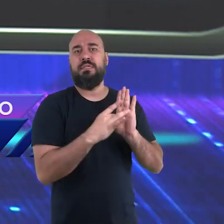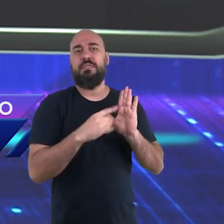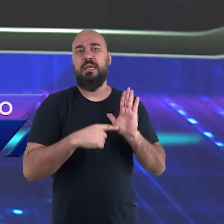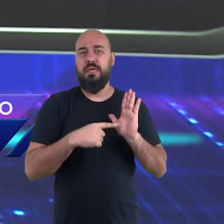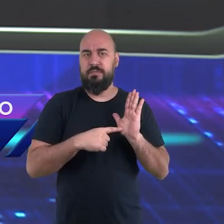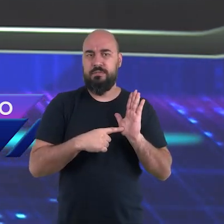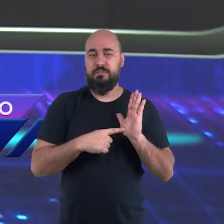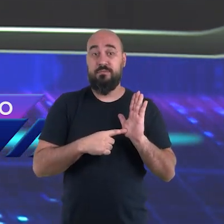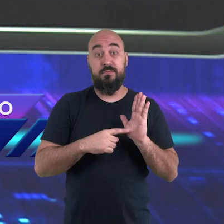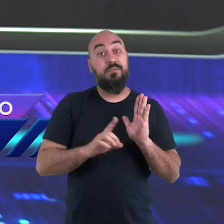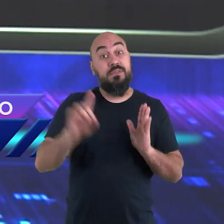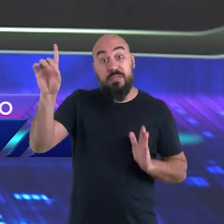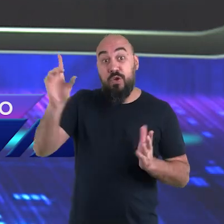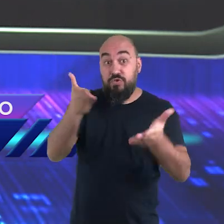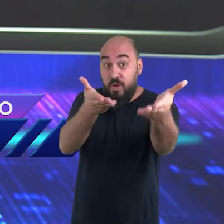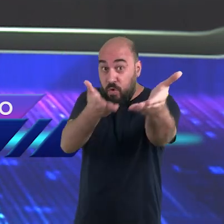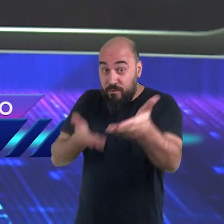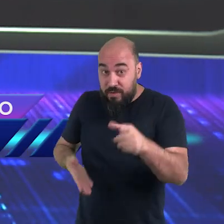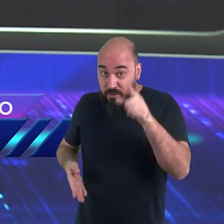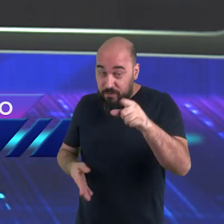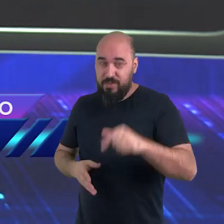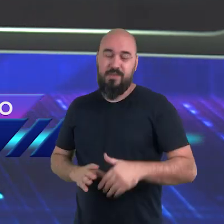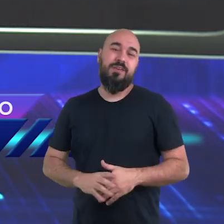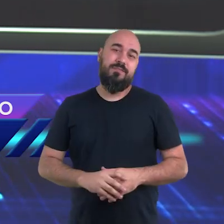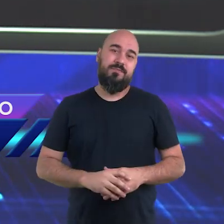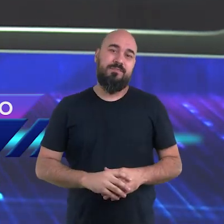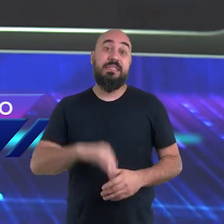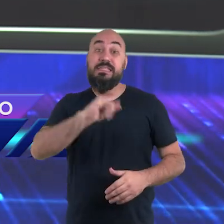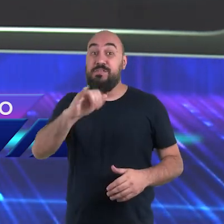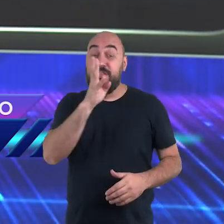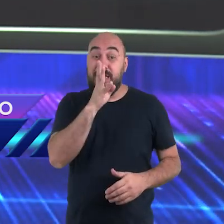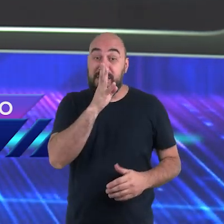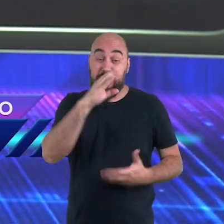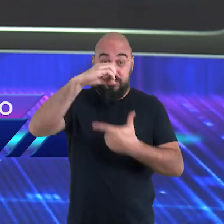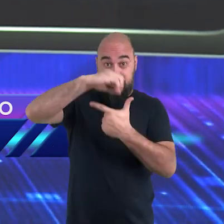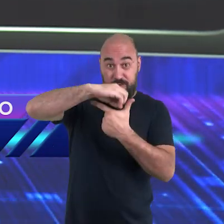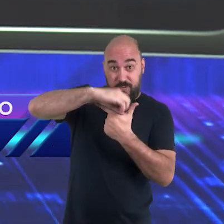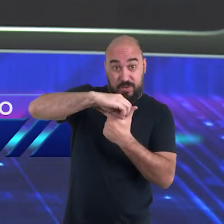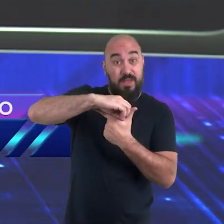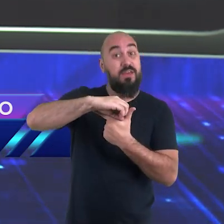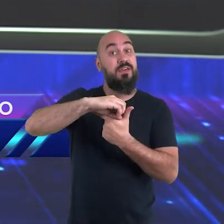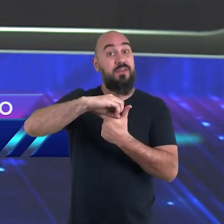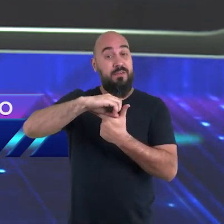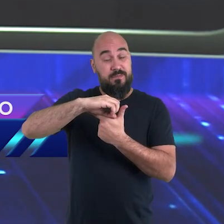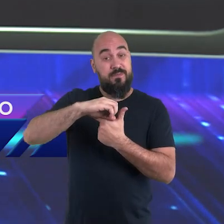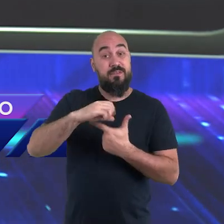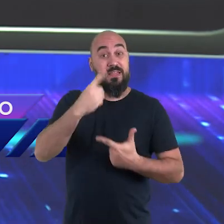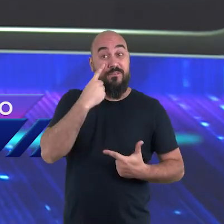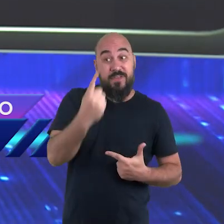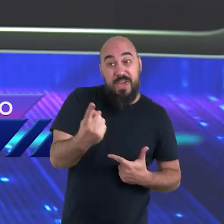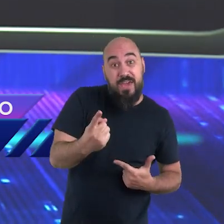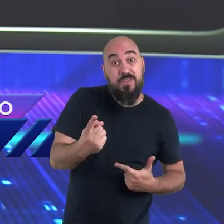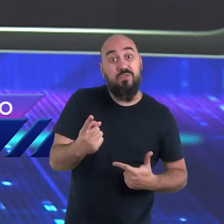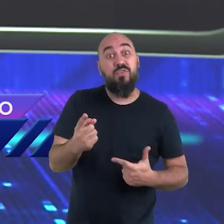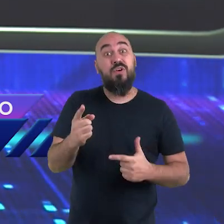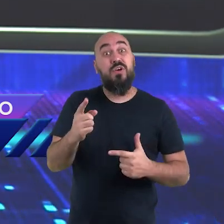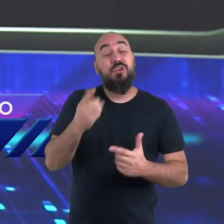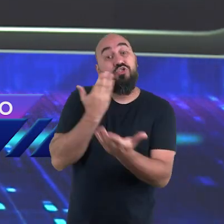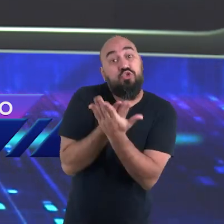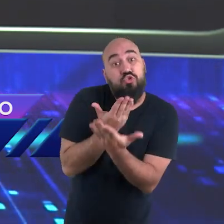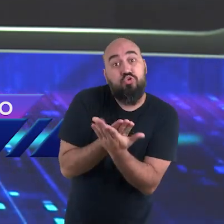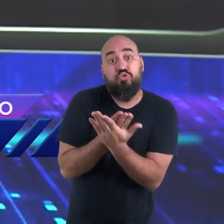movimento. Se você chegou até aqui, a TV Novo Tempo, se você está entendendo a profecia bíblica,